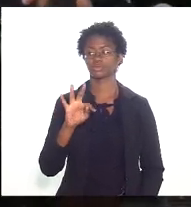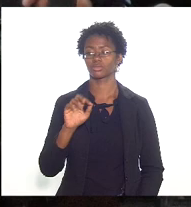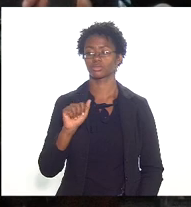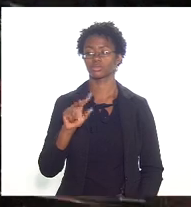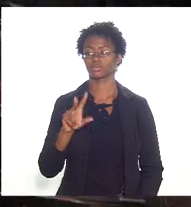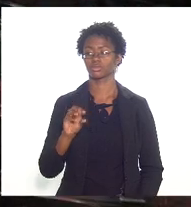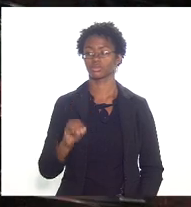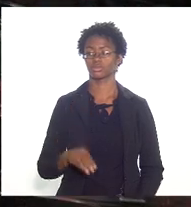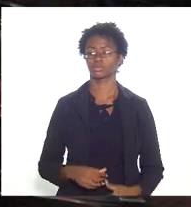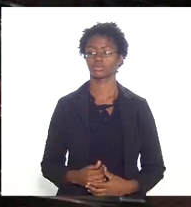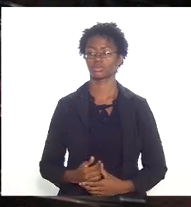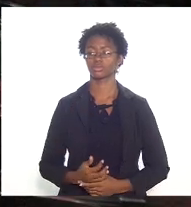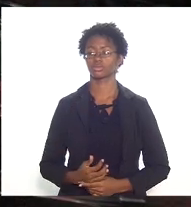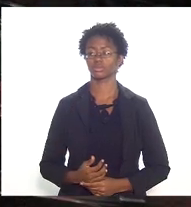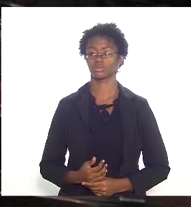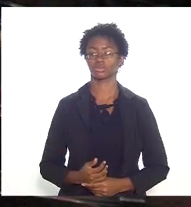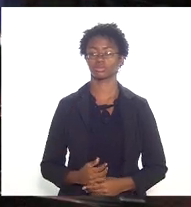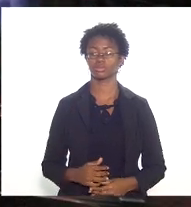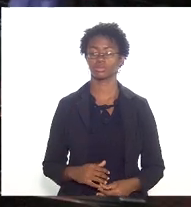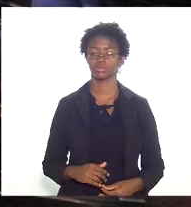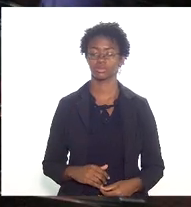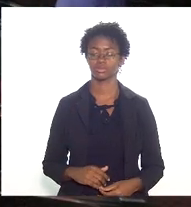E aí